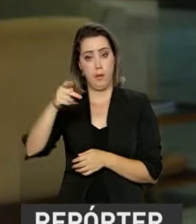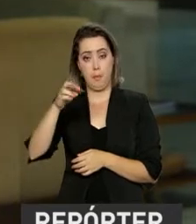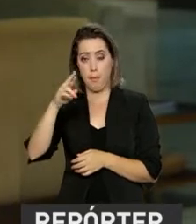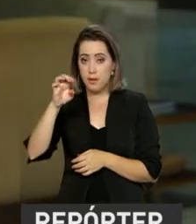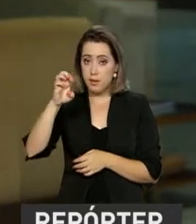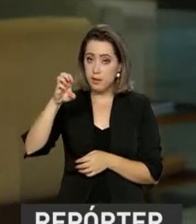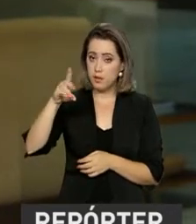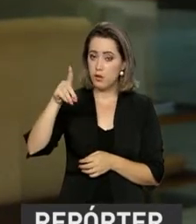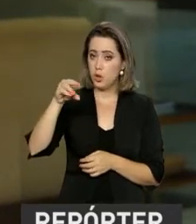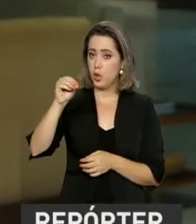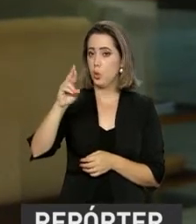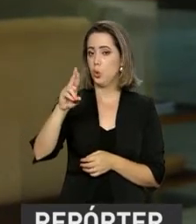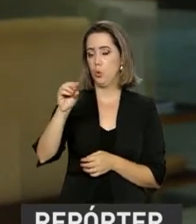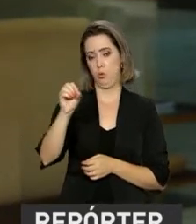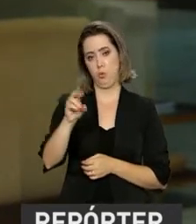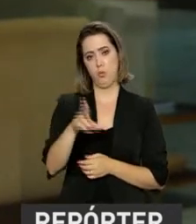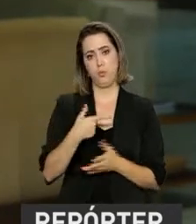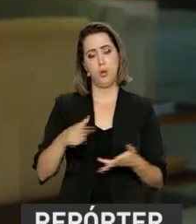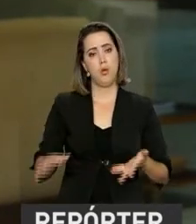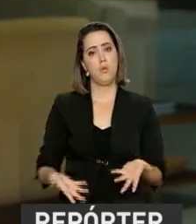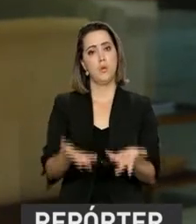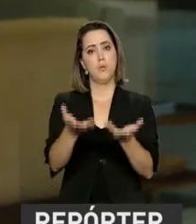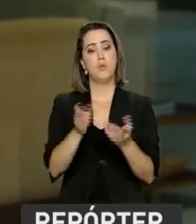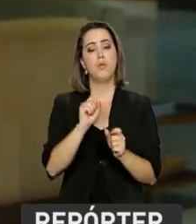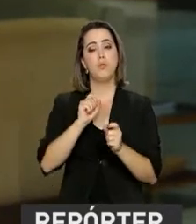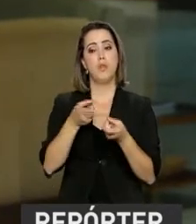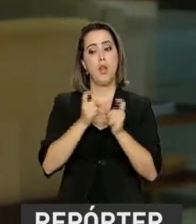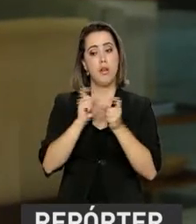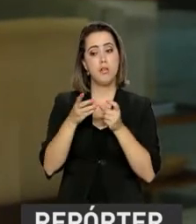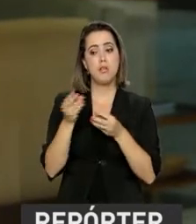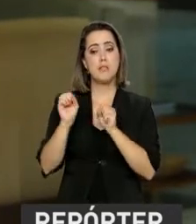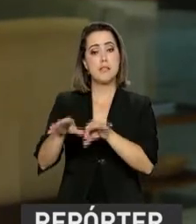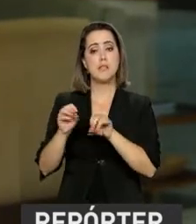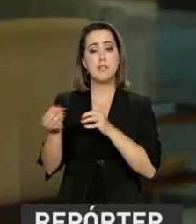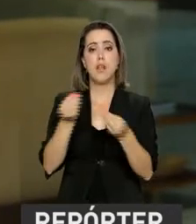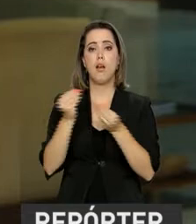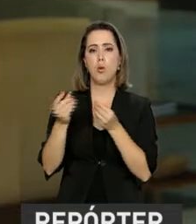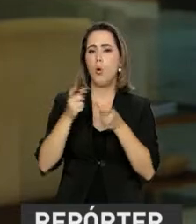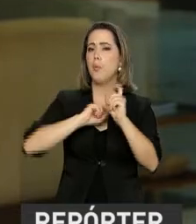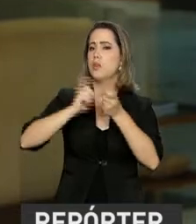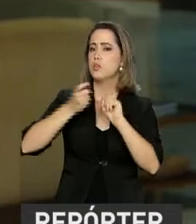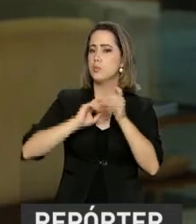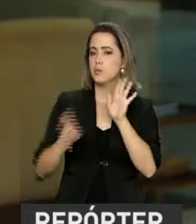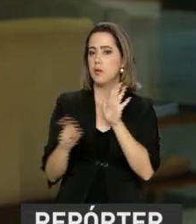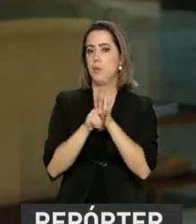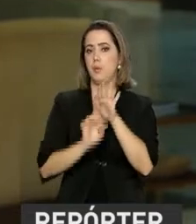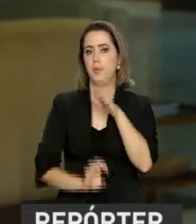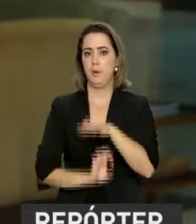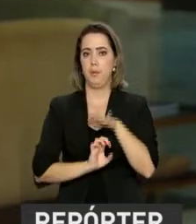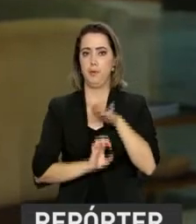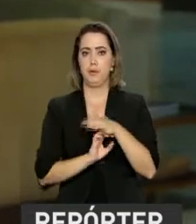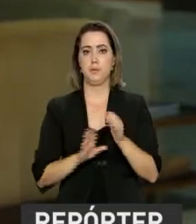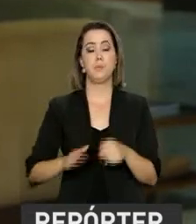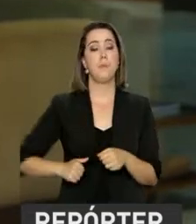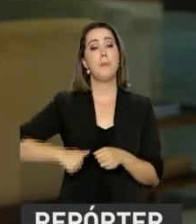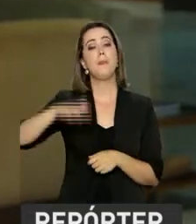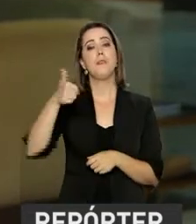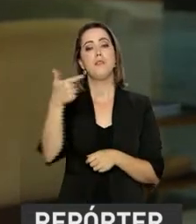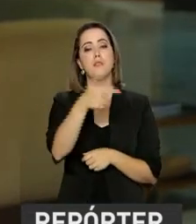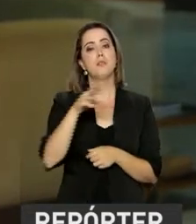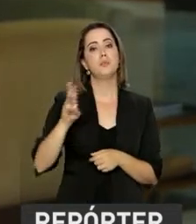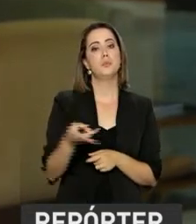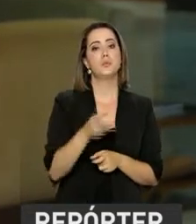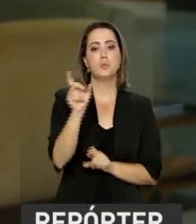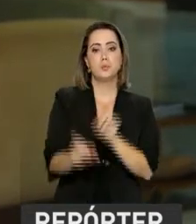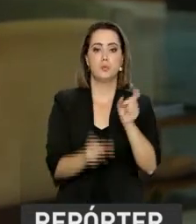local e promover a capacitação empresarial da comunidade. Segundo o Sebrae, os mais de 12 milhões de moradores